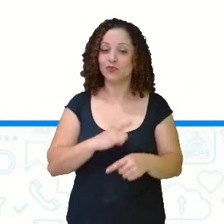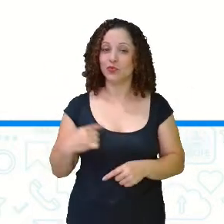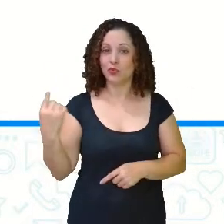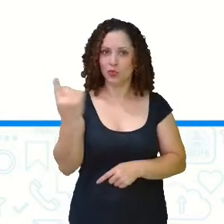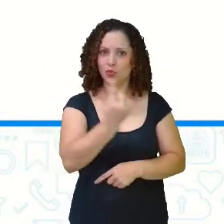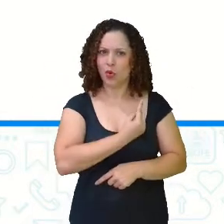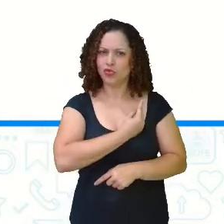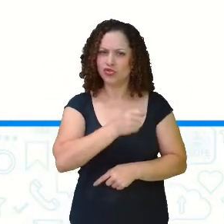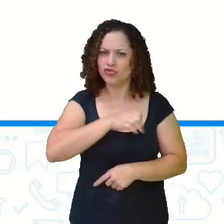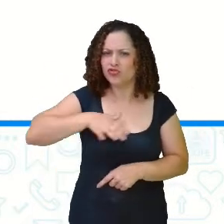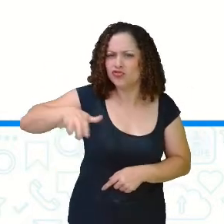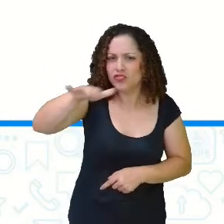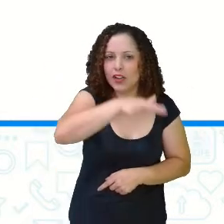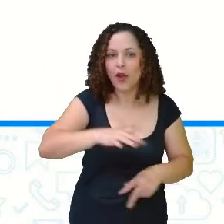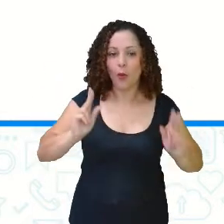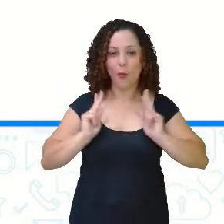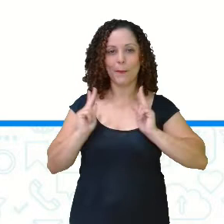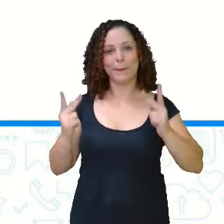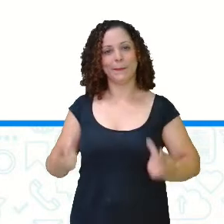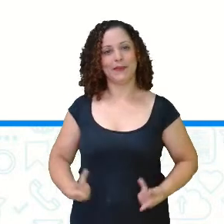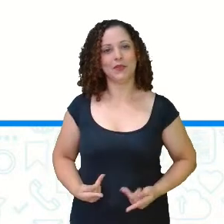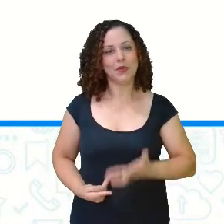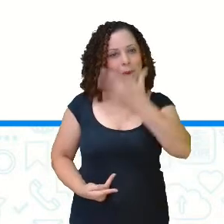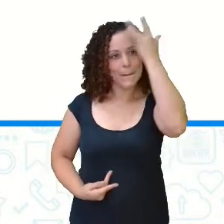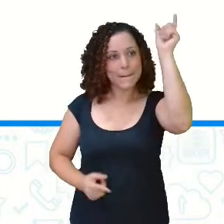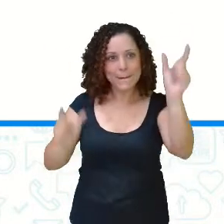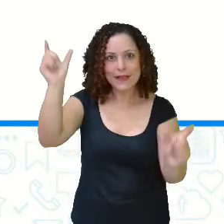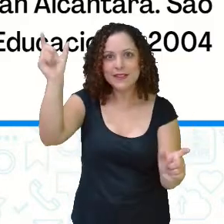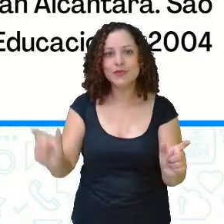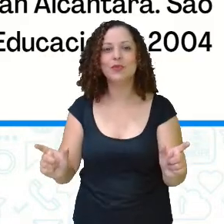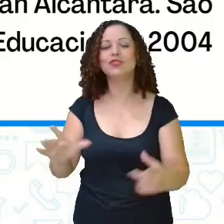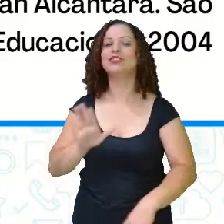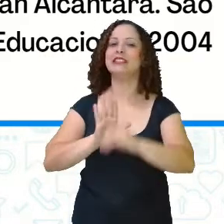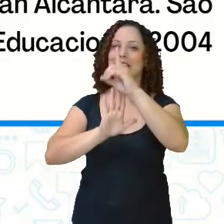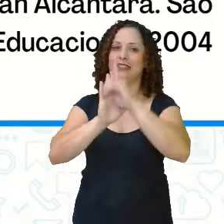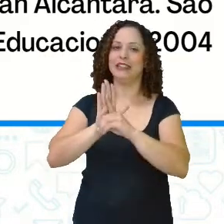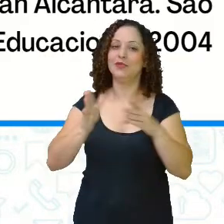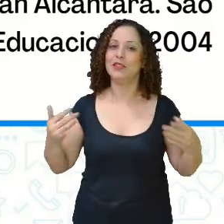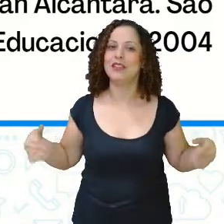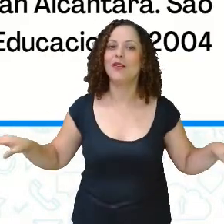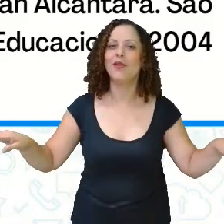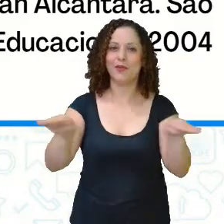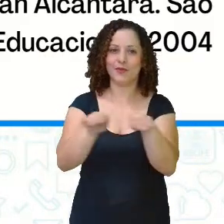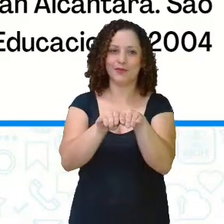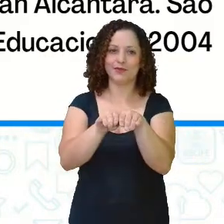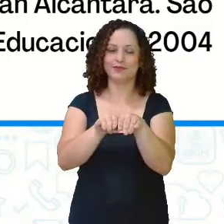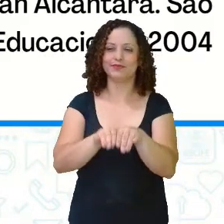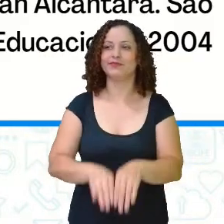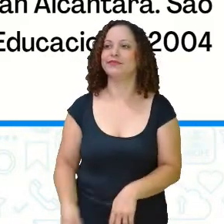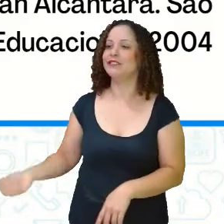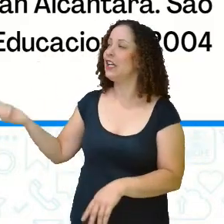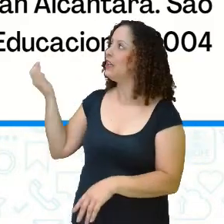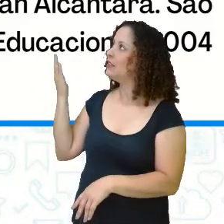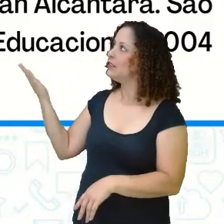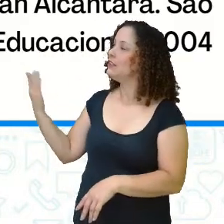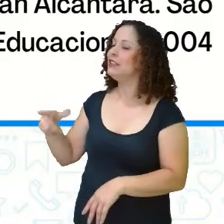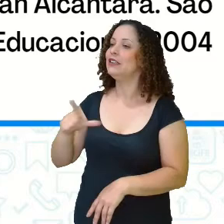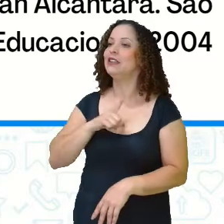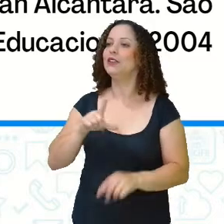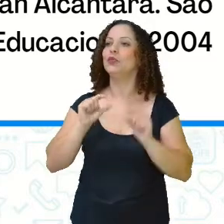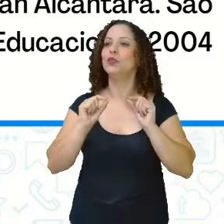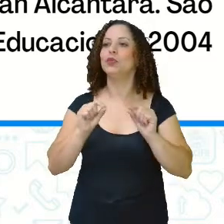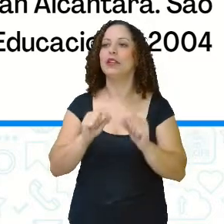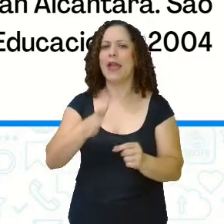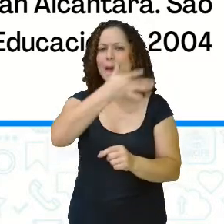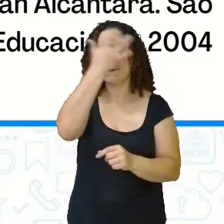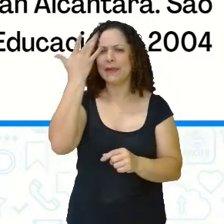seres humanos. E os seres humanos têm os mesmos direitos. E aqui embaixo eu tenho, Todo Mundo é